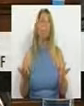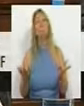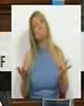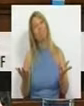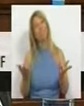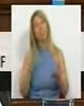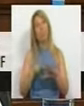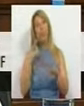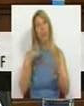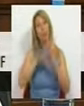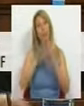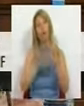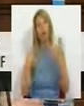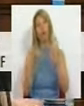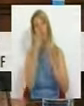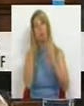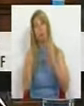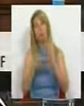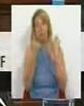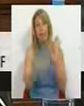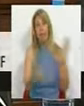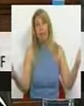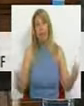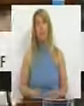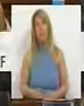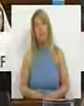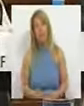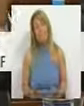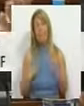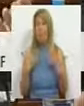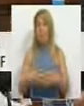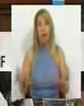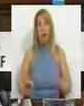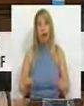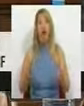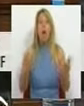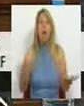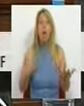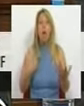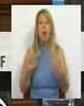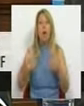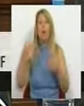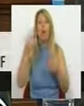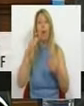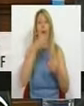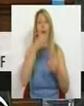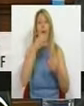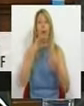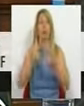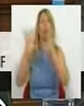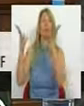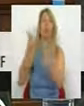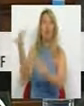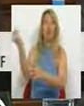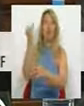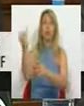Daí constarem do nosso relatório. Portanto, sim, isso sem dúvida. Agora, em termos de extrapolação para o universo da instituição, aí é que